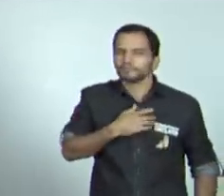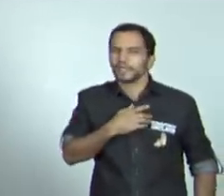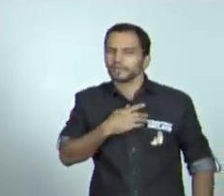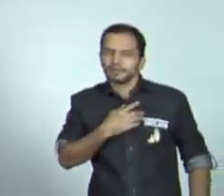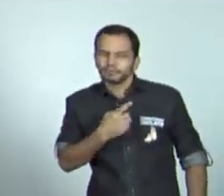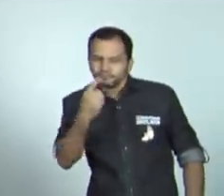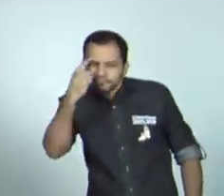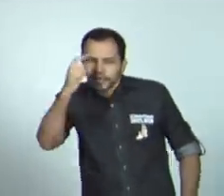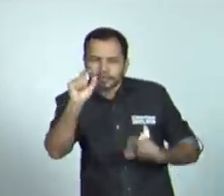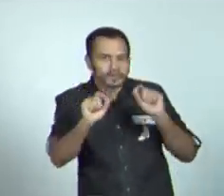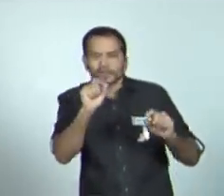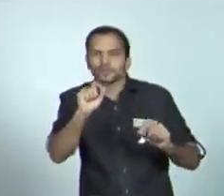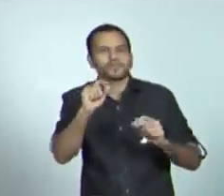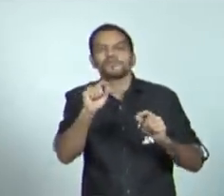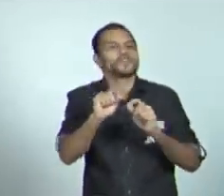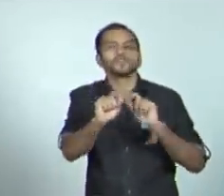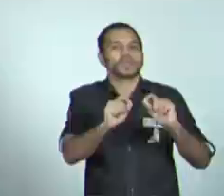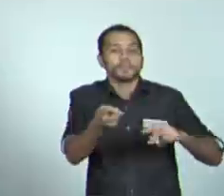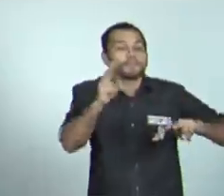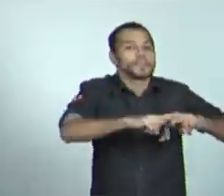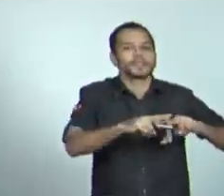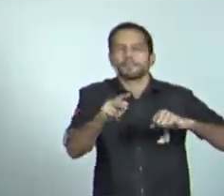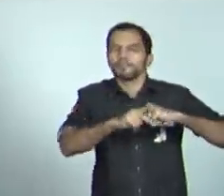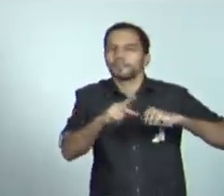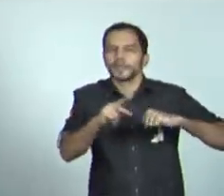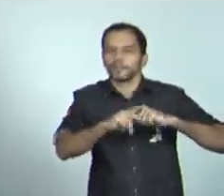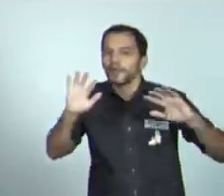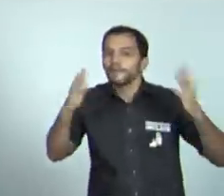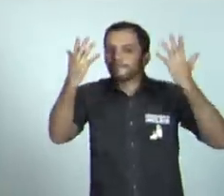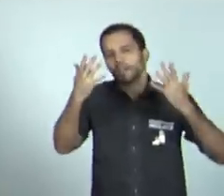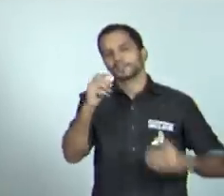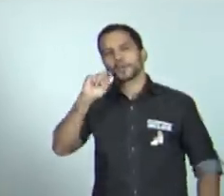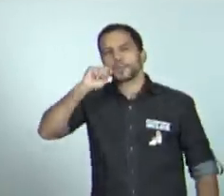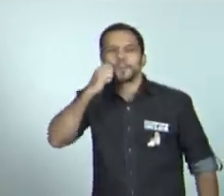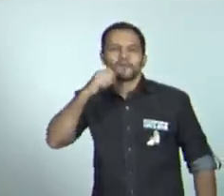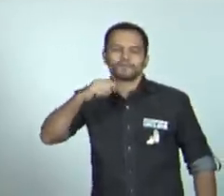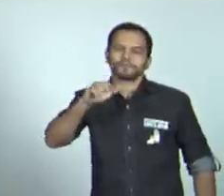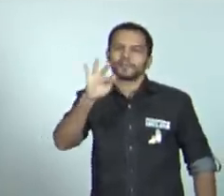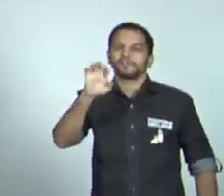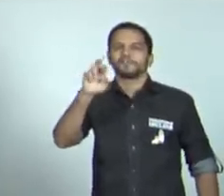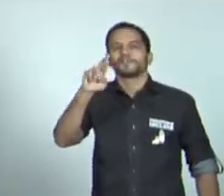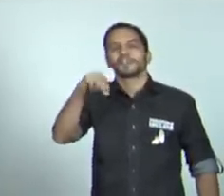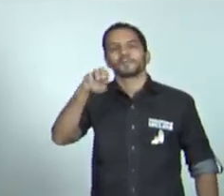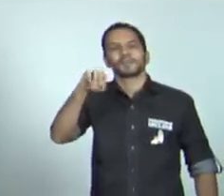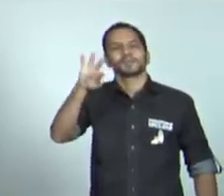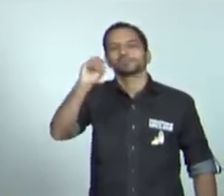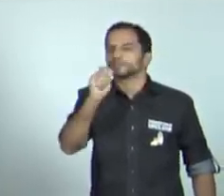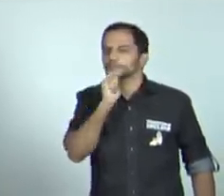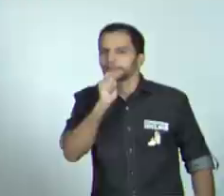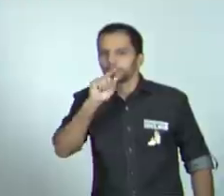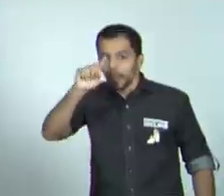durante a festa dos pães sem fermento tendo-o prendido lançou-o no cárcere entregando-o